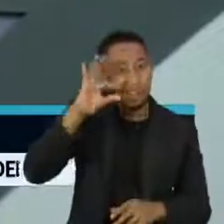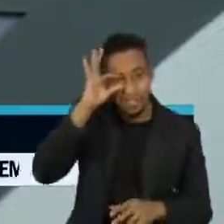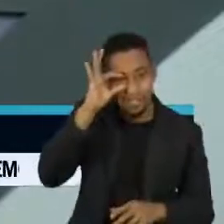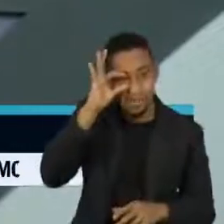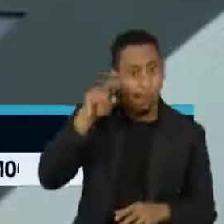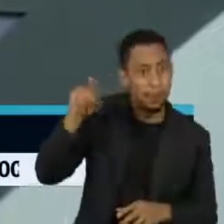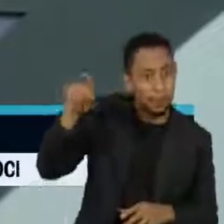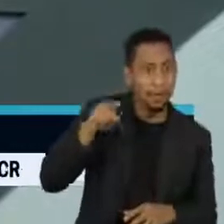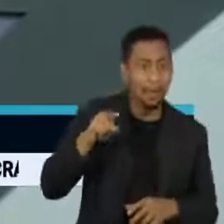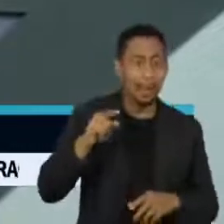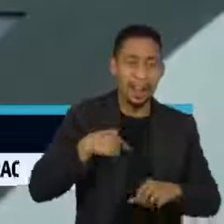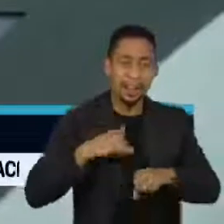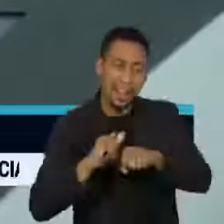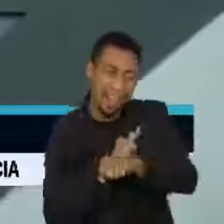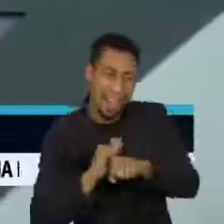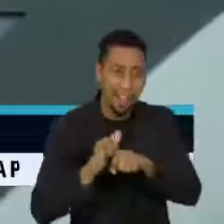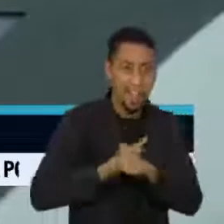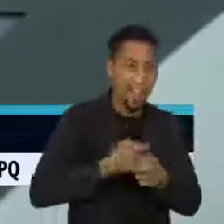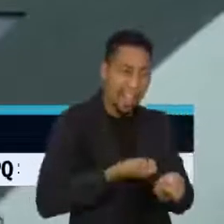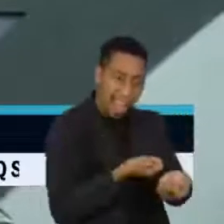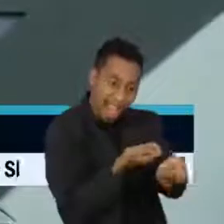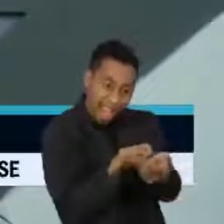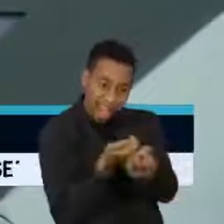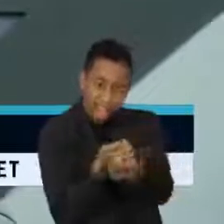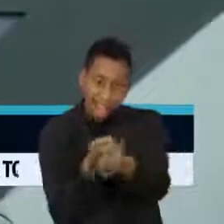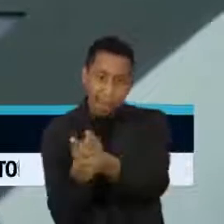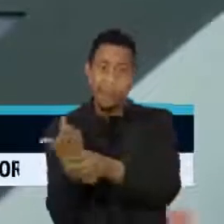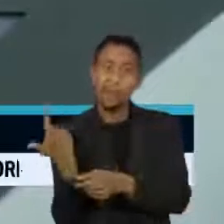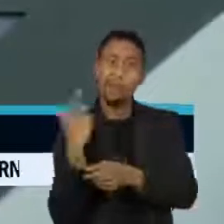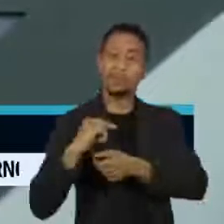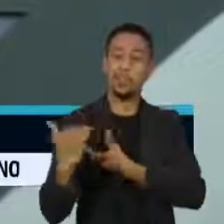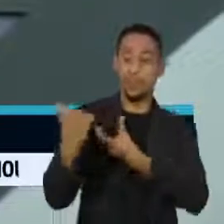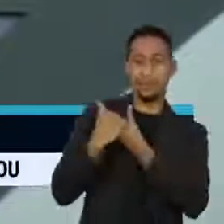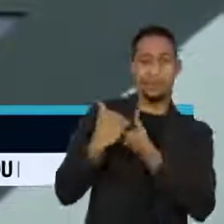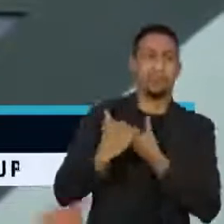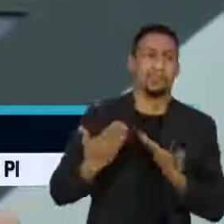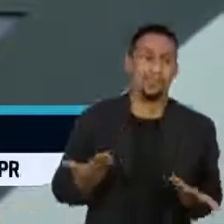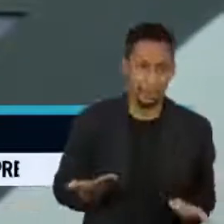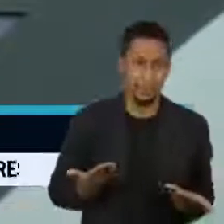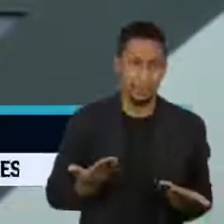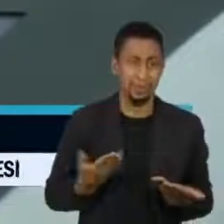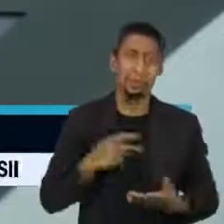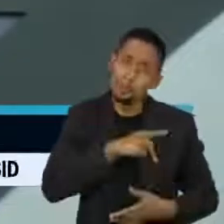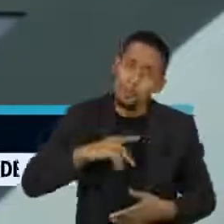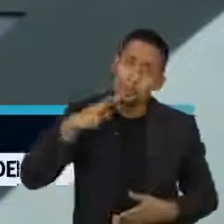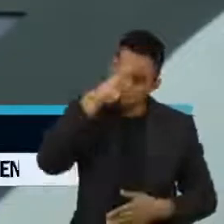pedalada fiscal que vai fazer o que o bolsonaro provavelmente mais uma crime de responsabilidade